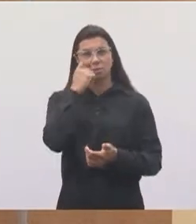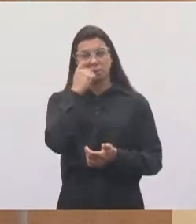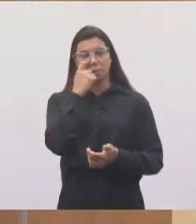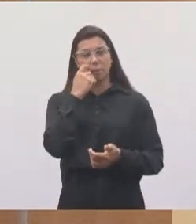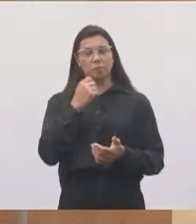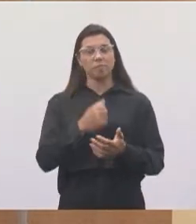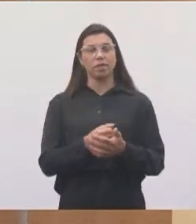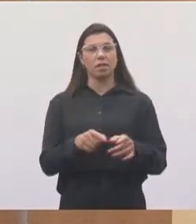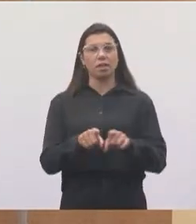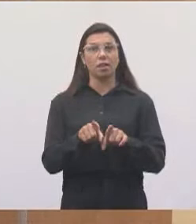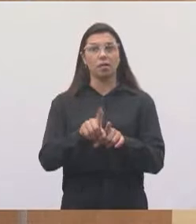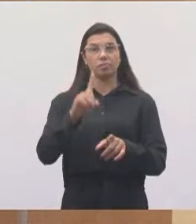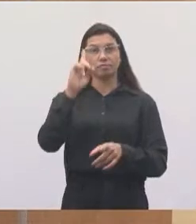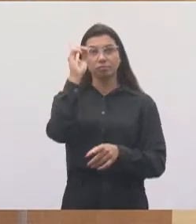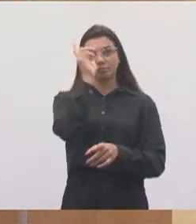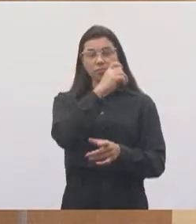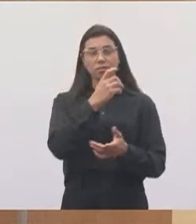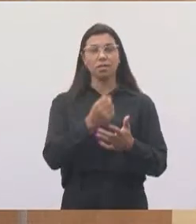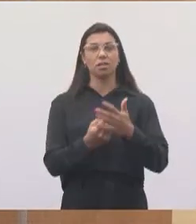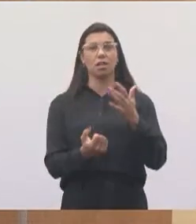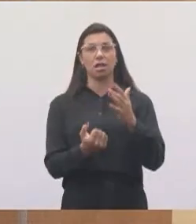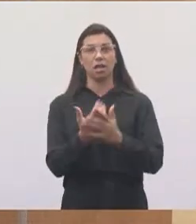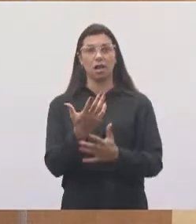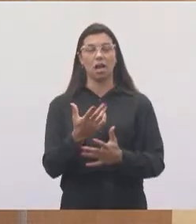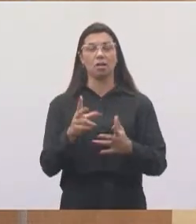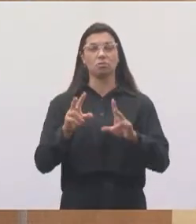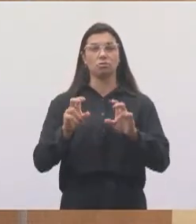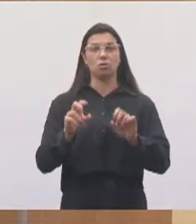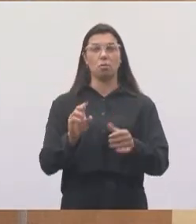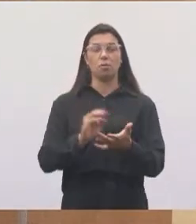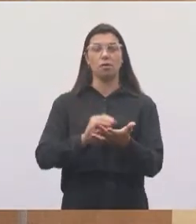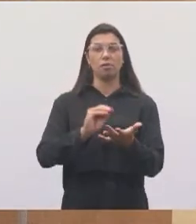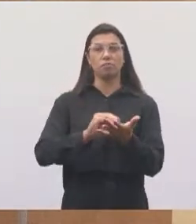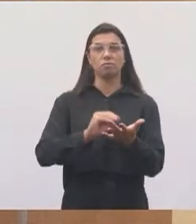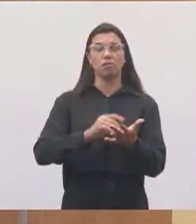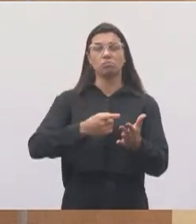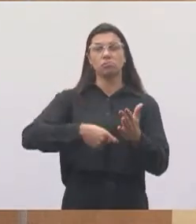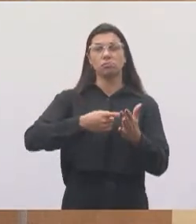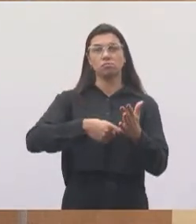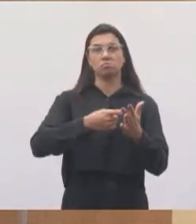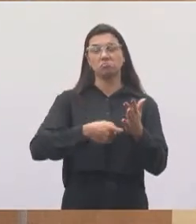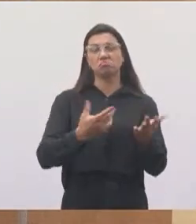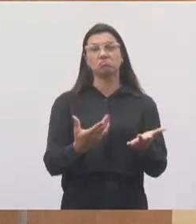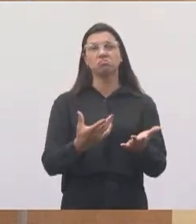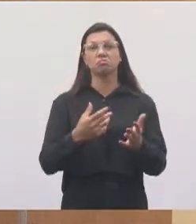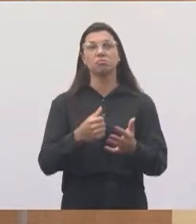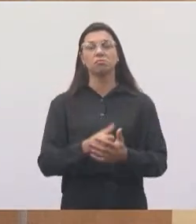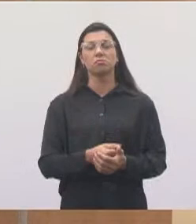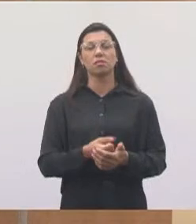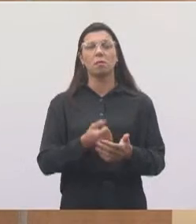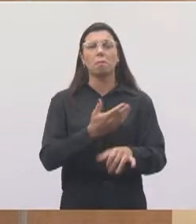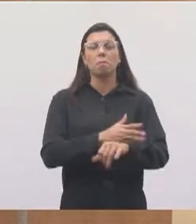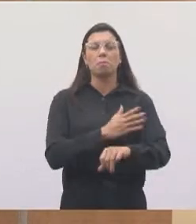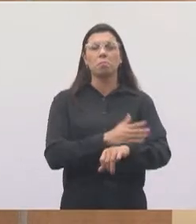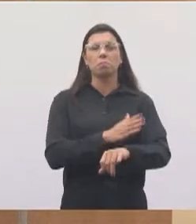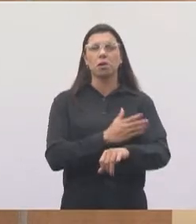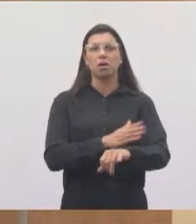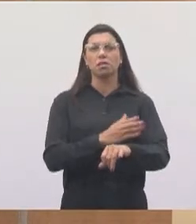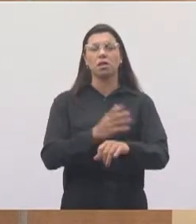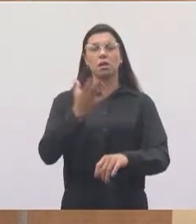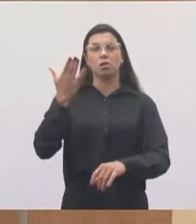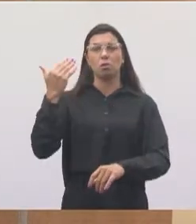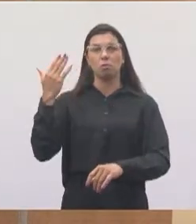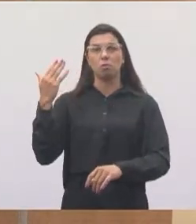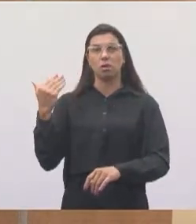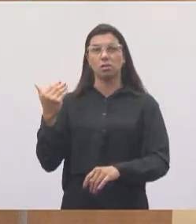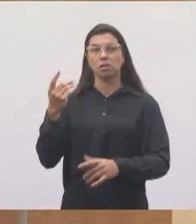de déficits gerados pela ausência de insuficiência de alíquotas de contribuição praticados no passado